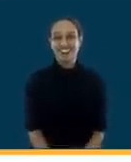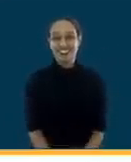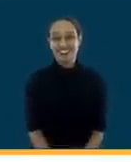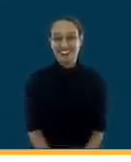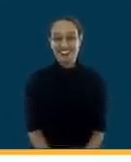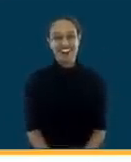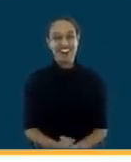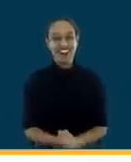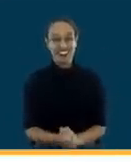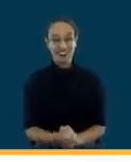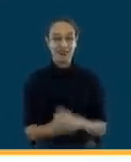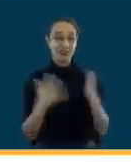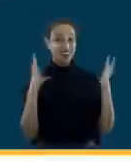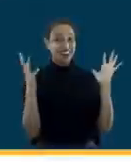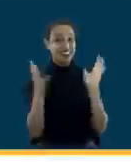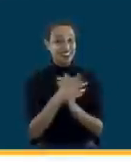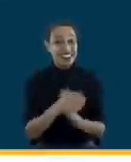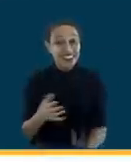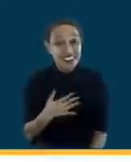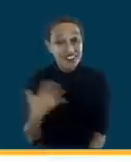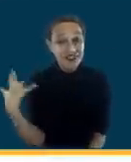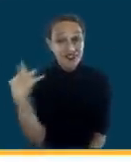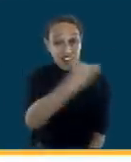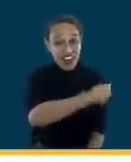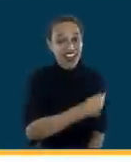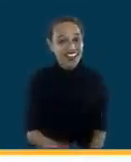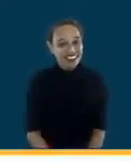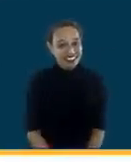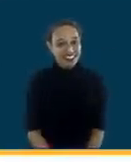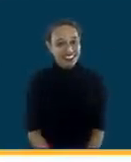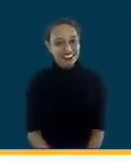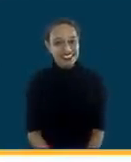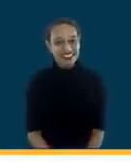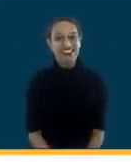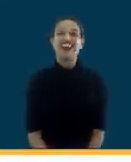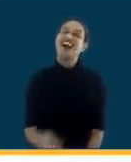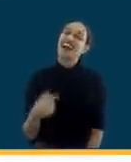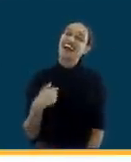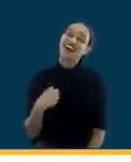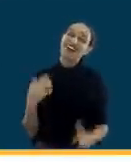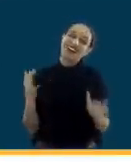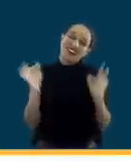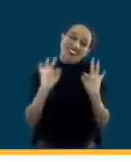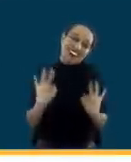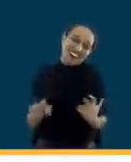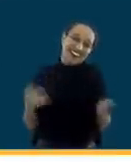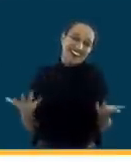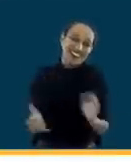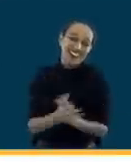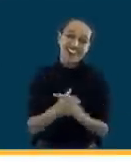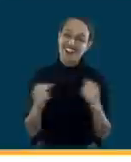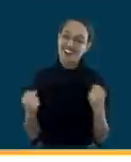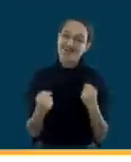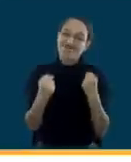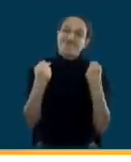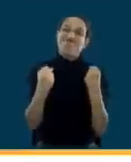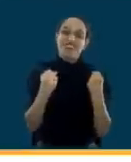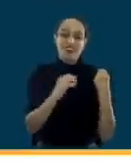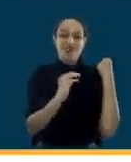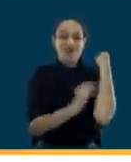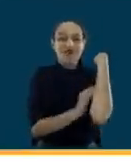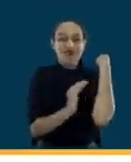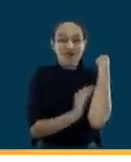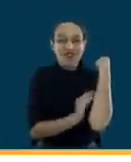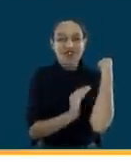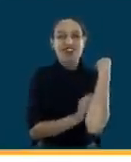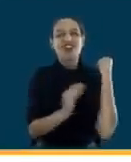Axé, que coisa mais linda, que alegria, que luz, trazendo a força de Nossa Senhora, de São